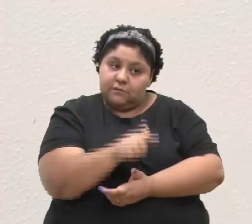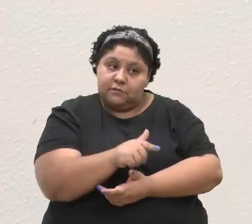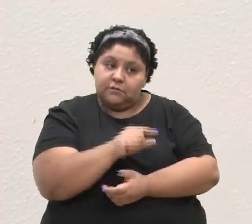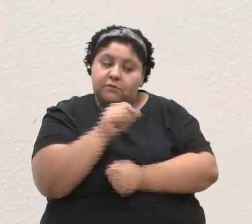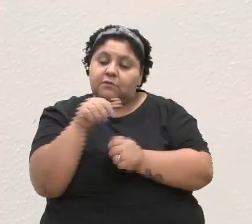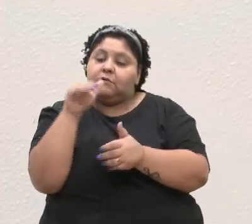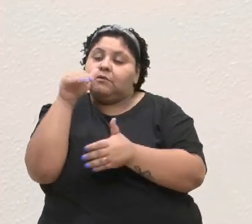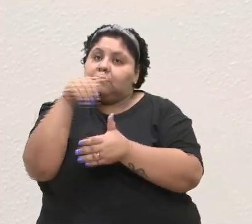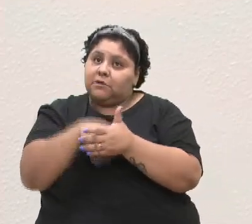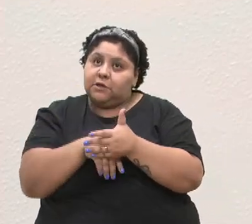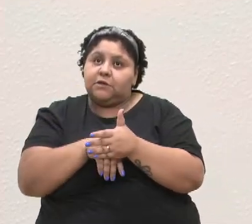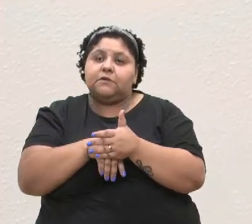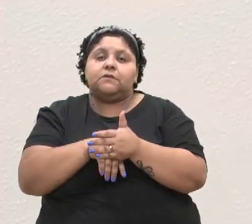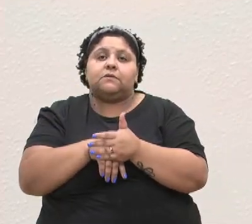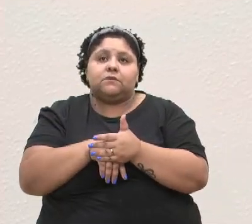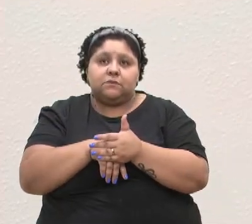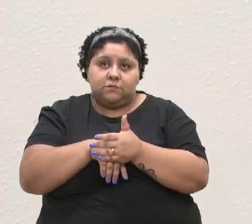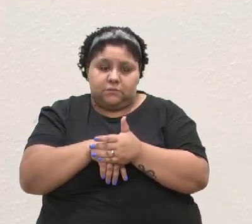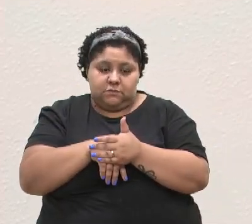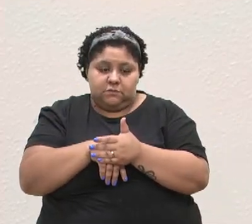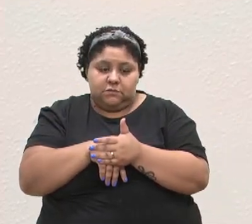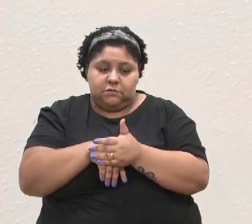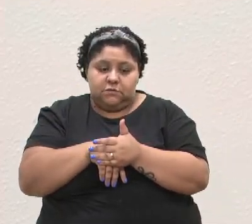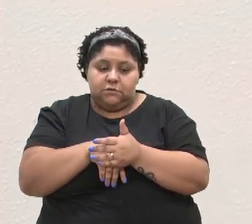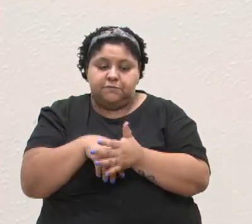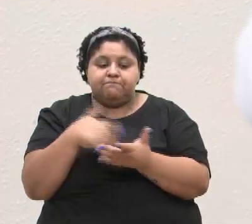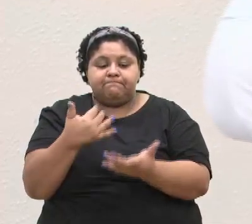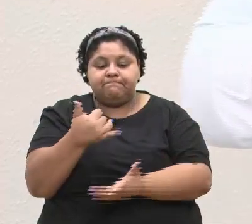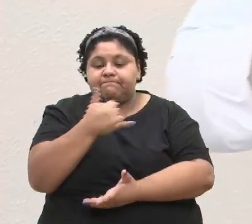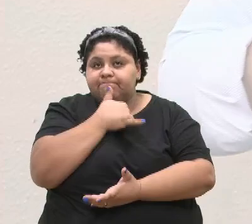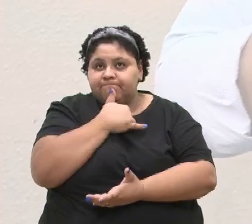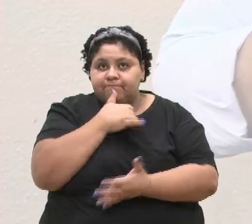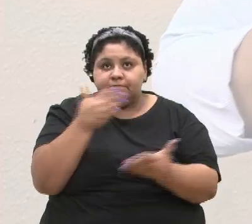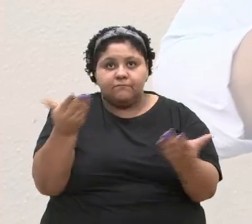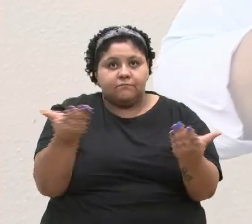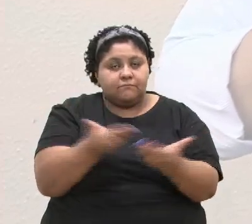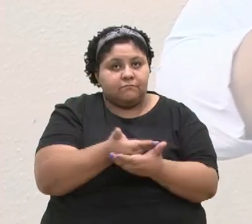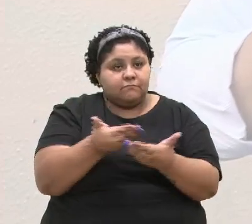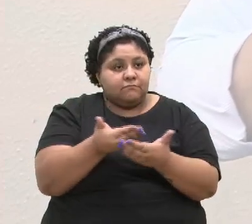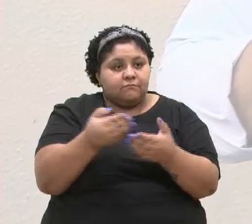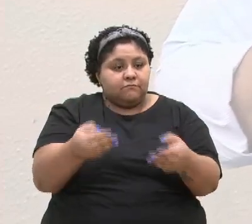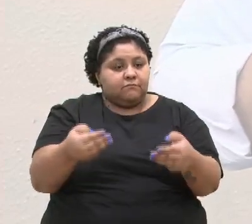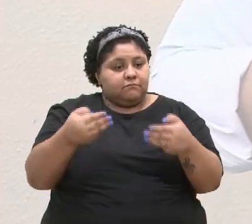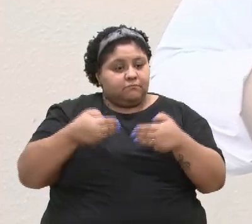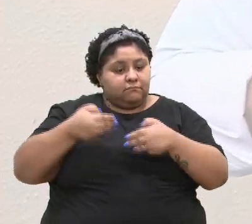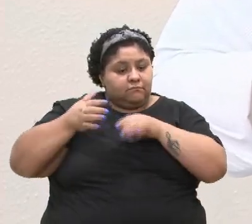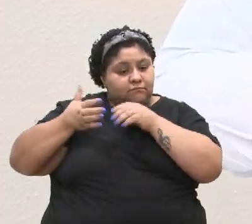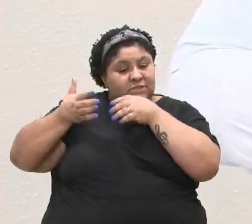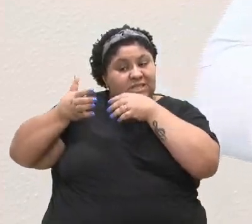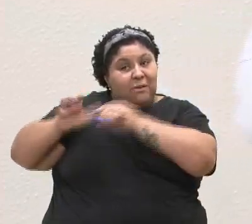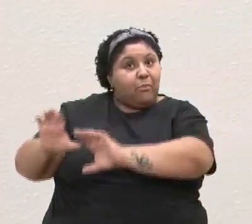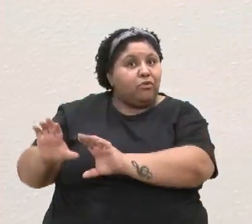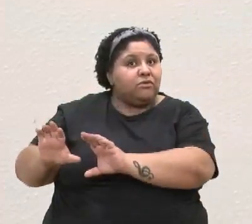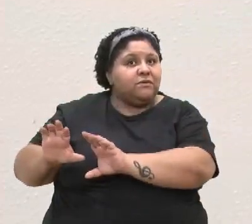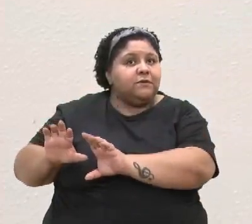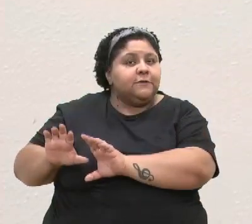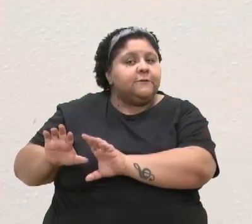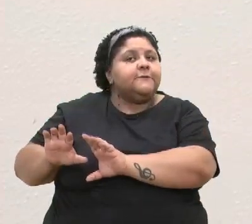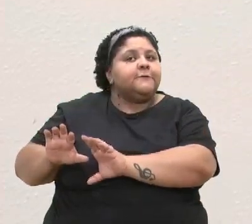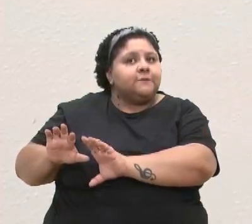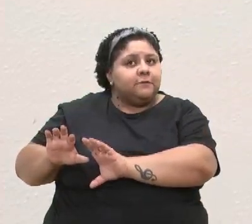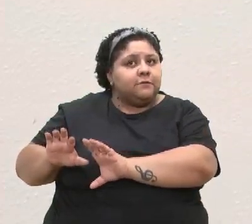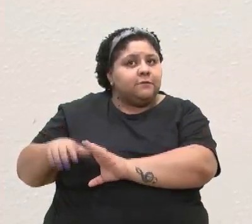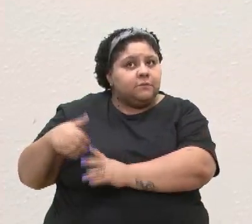voltou à cena do crime. E aí, infelizmente, agora as moções de repúdio e de